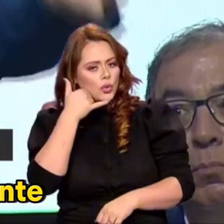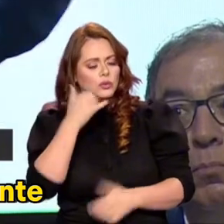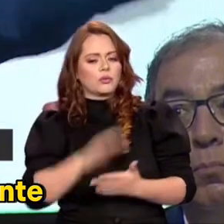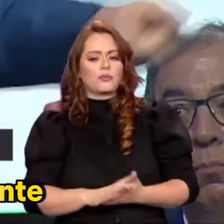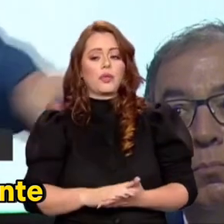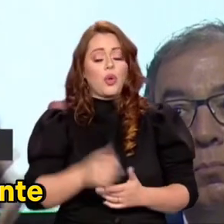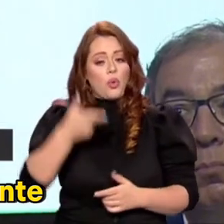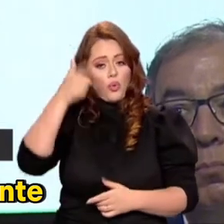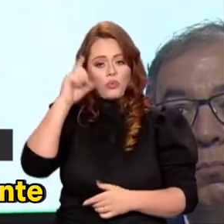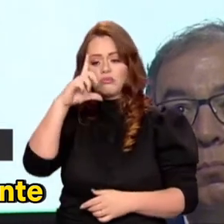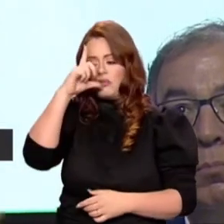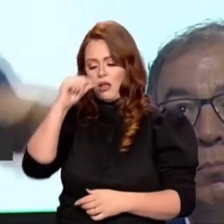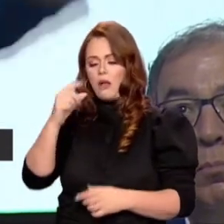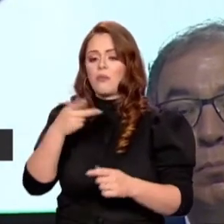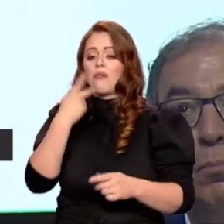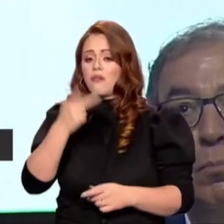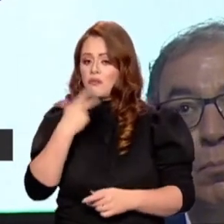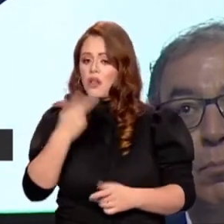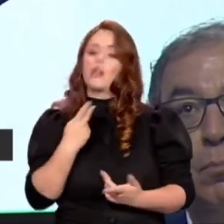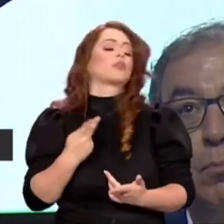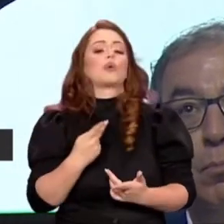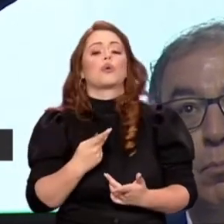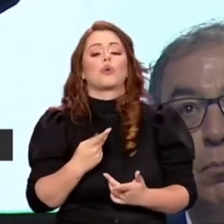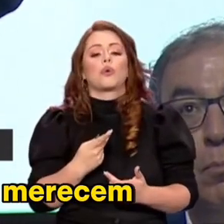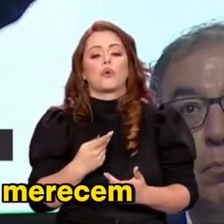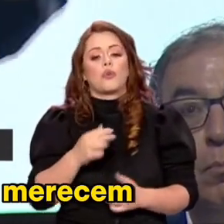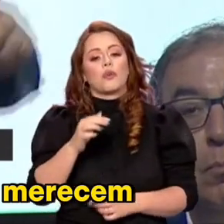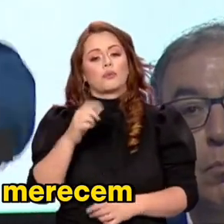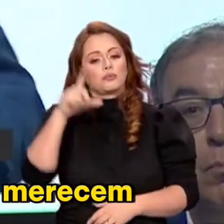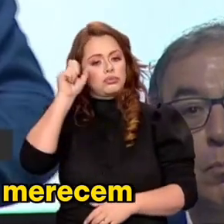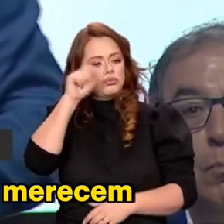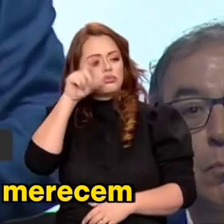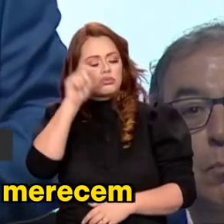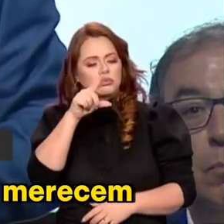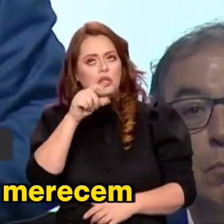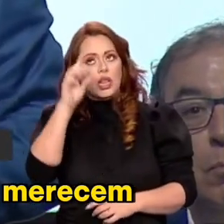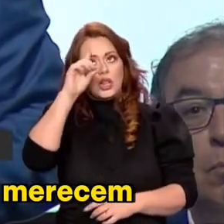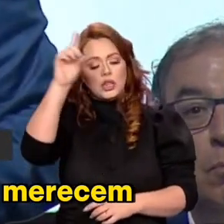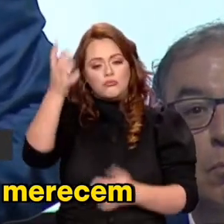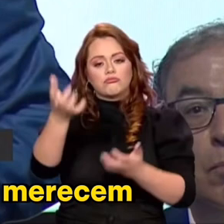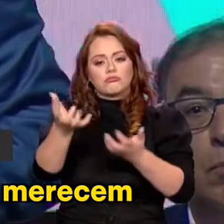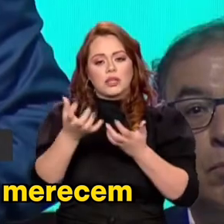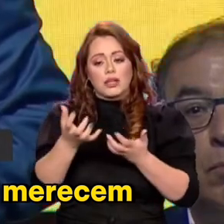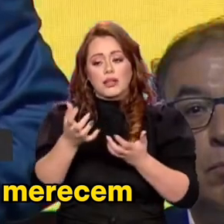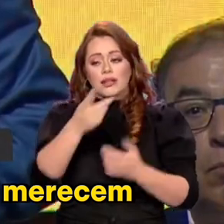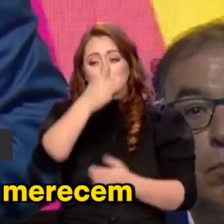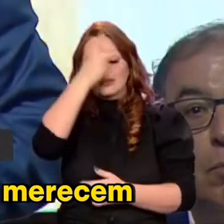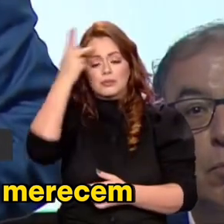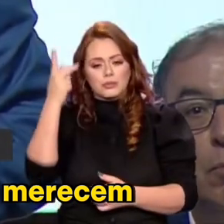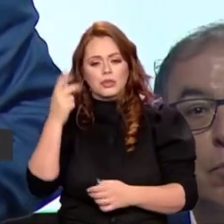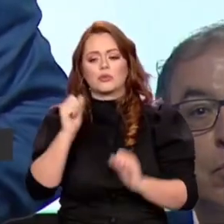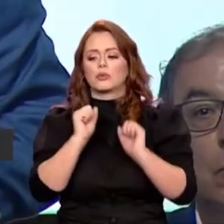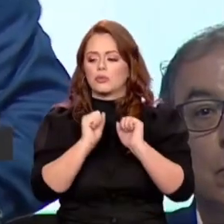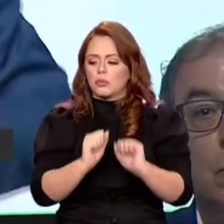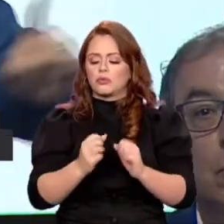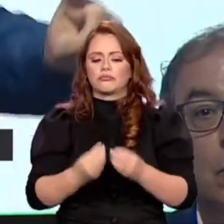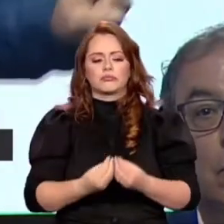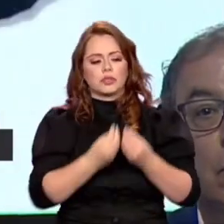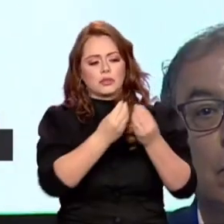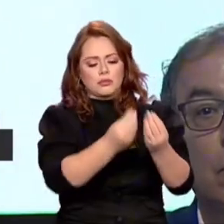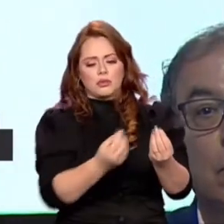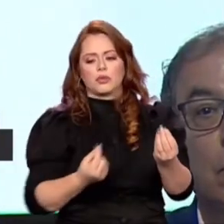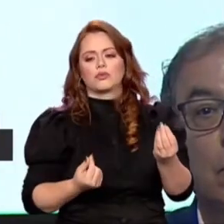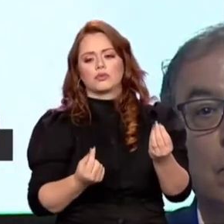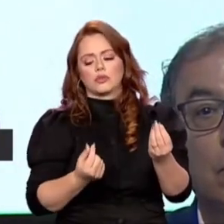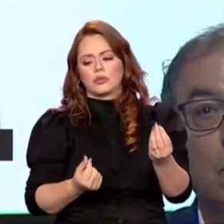falou com o vice-presidente e, se Deus quiser, Fávaro, essas pessoas vão poder receber o dinheiro que merecem. Não precisa nem